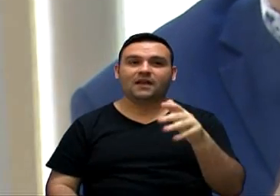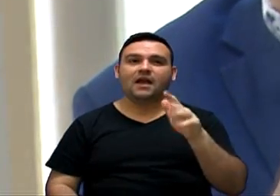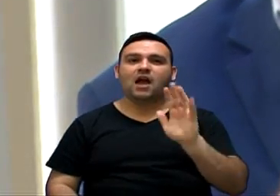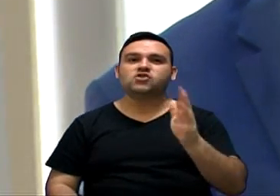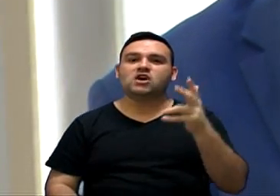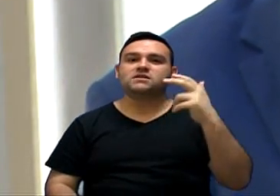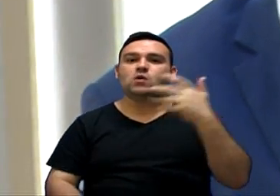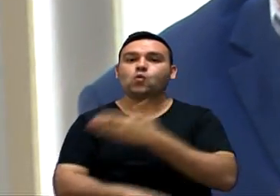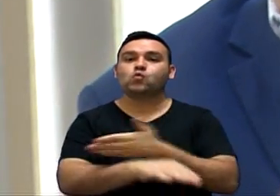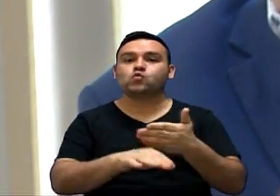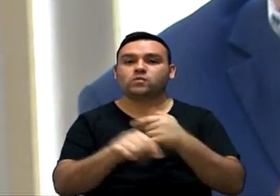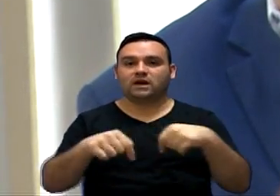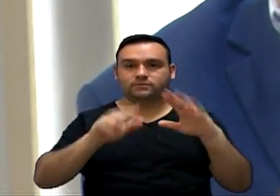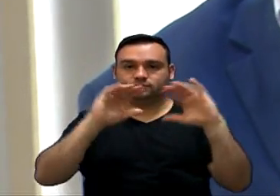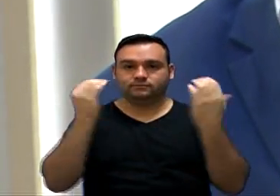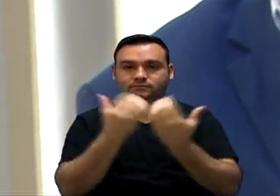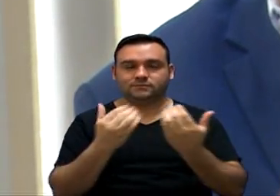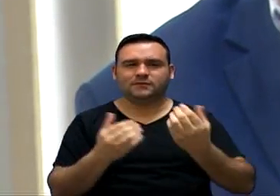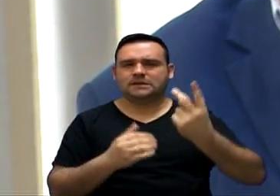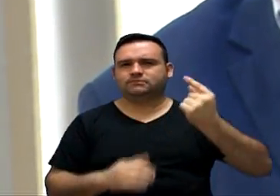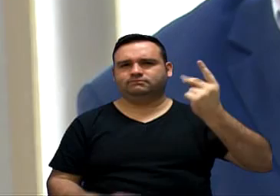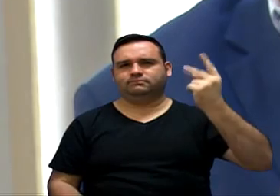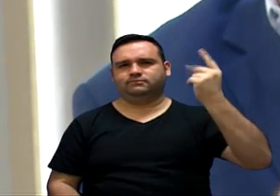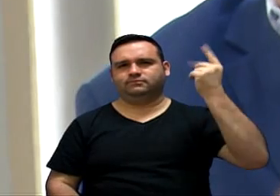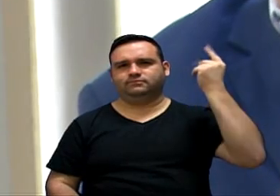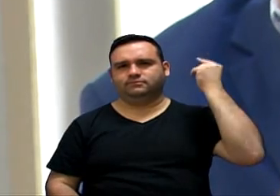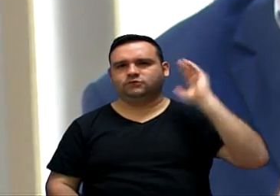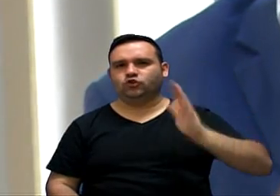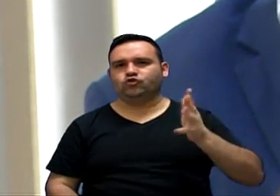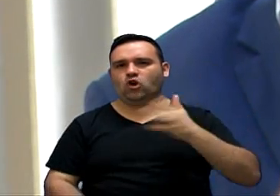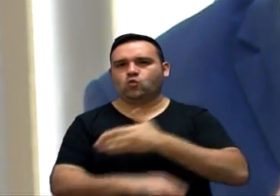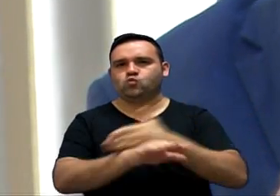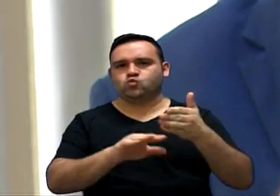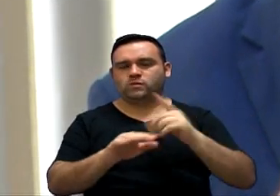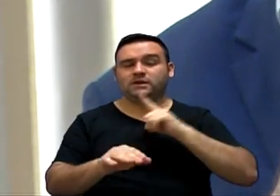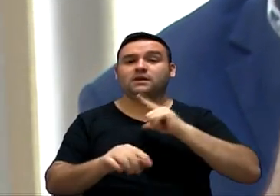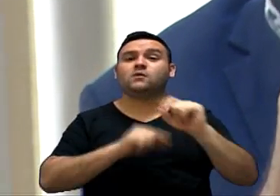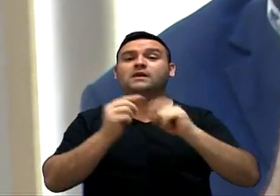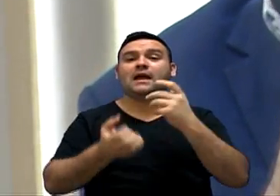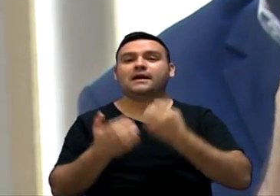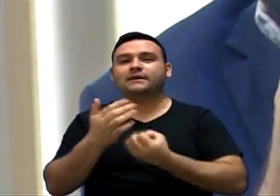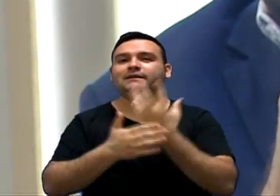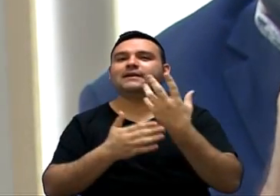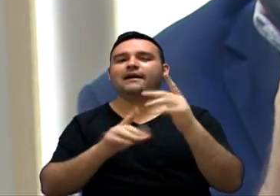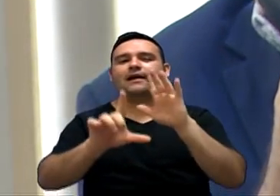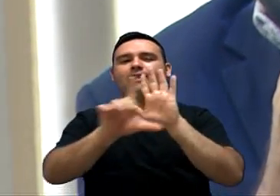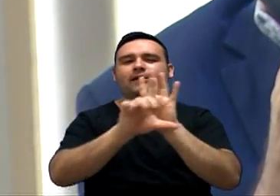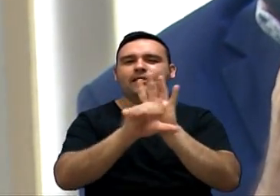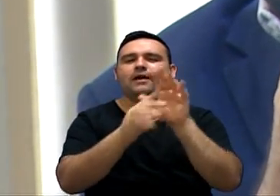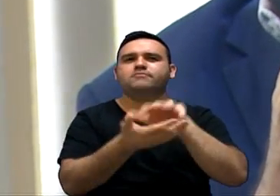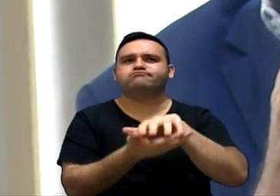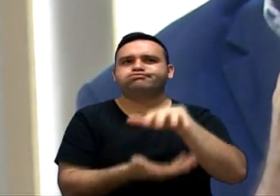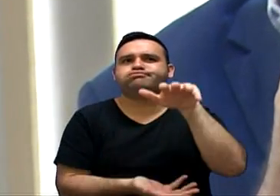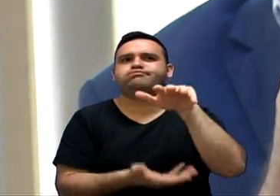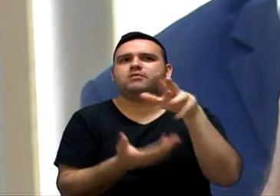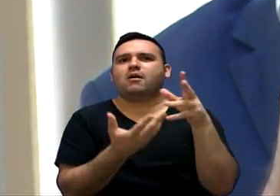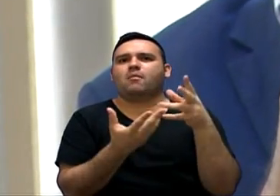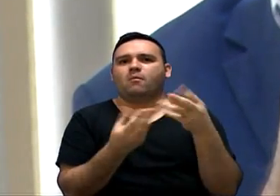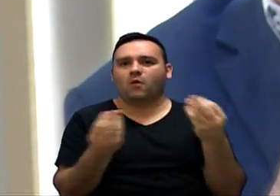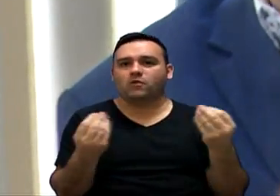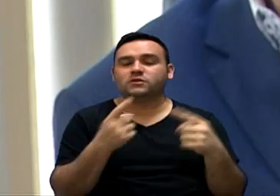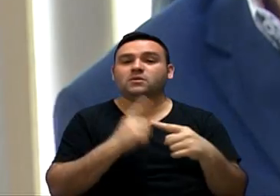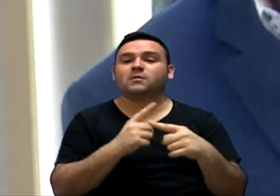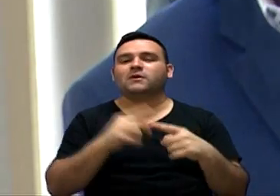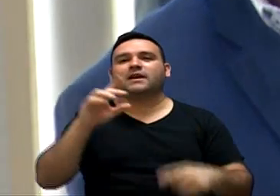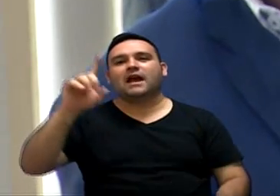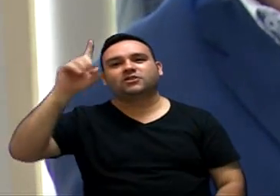é uma cultura dessa casa, de há muito tempo, de nós termos criado muitas leis